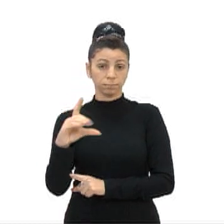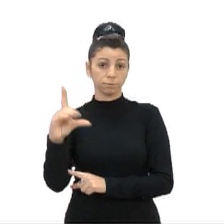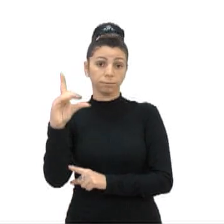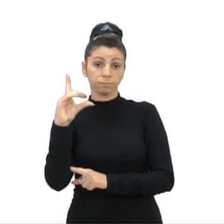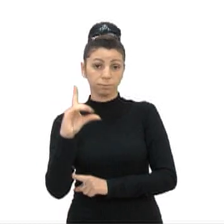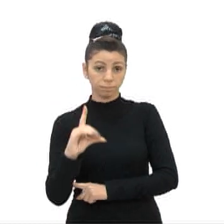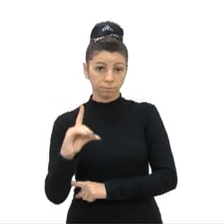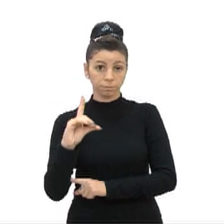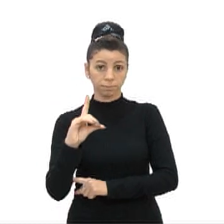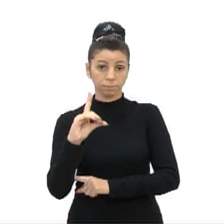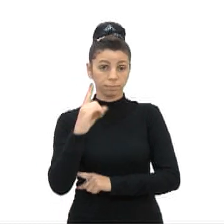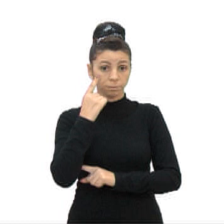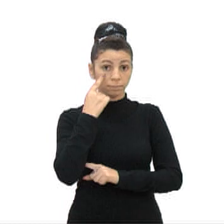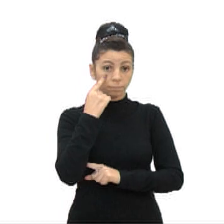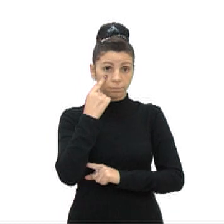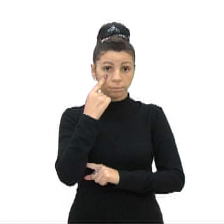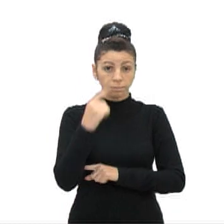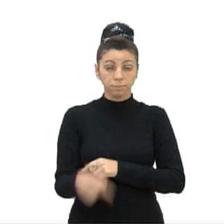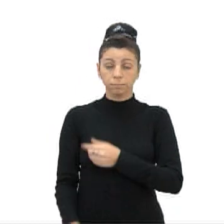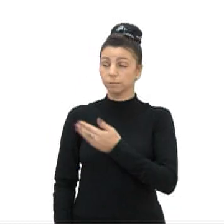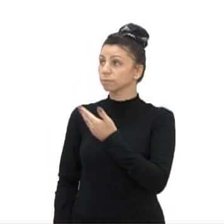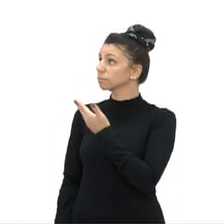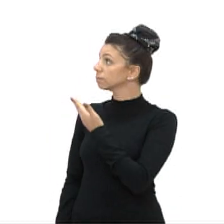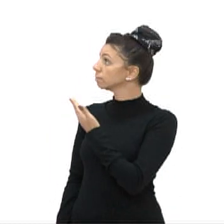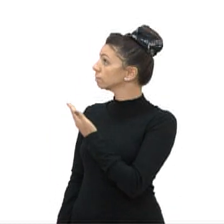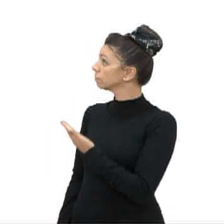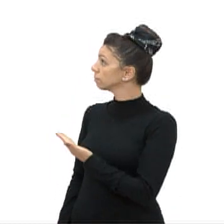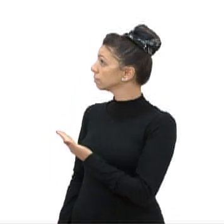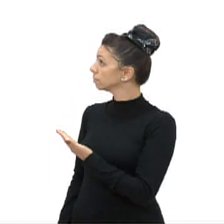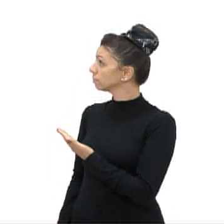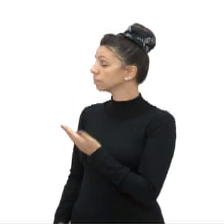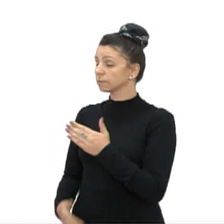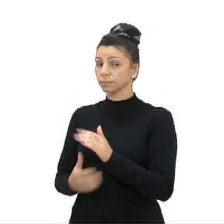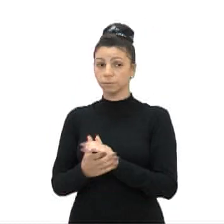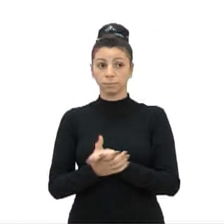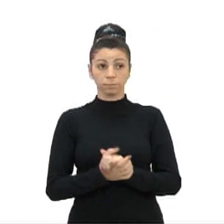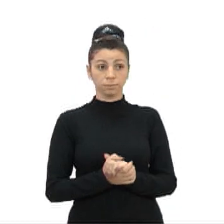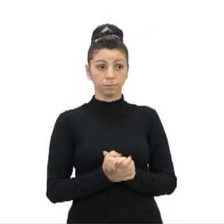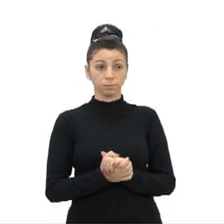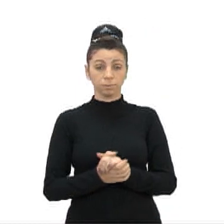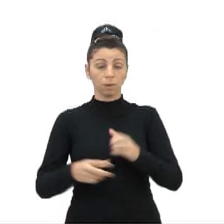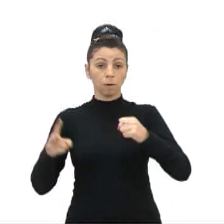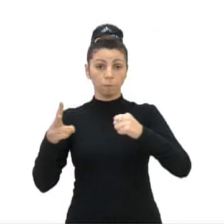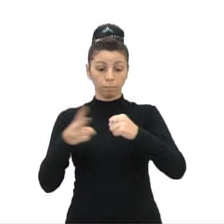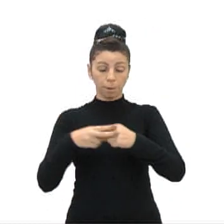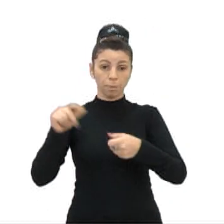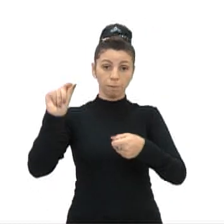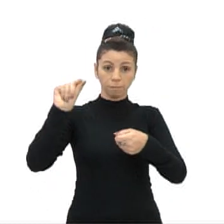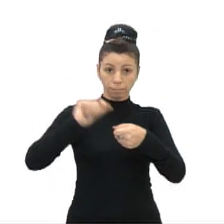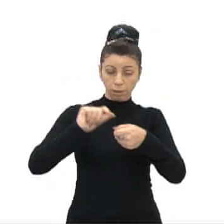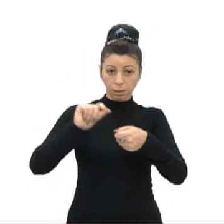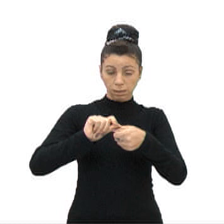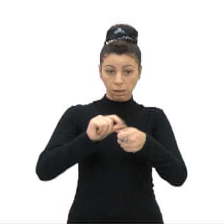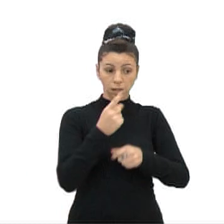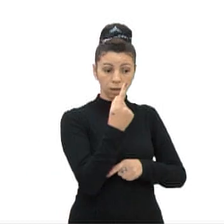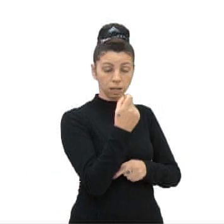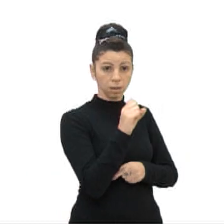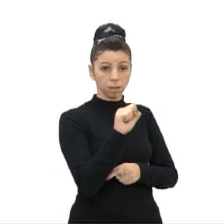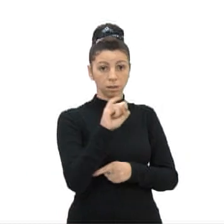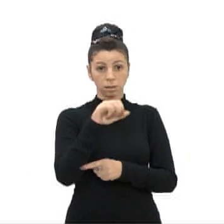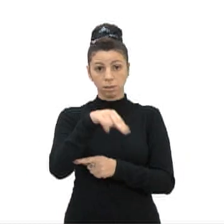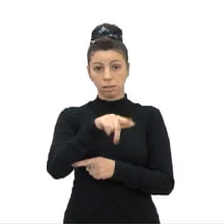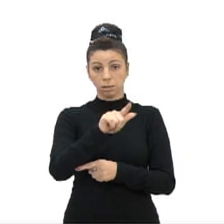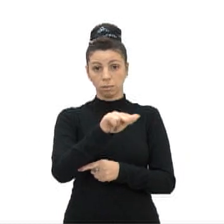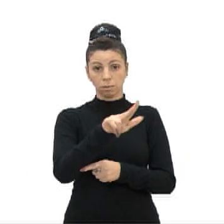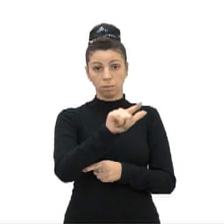D. Fez 2 meses? Observações. O verbo fazer fica no singular quando se referir a